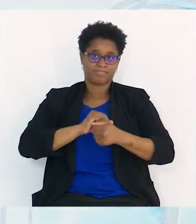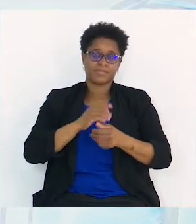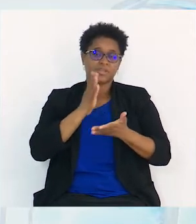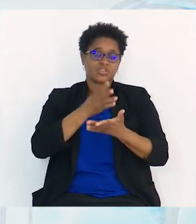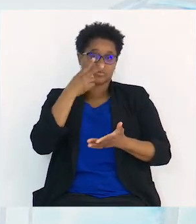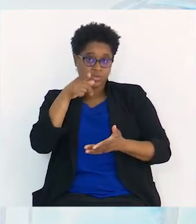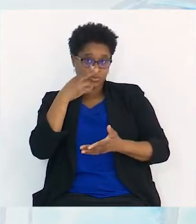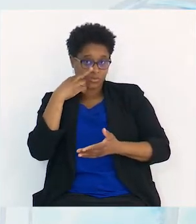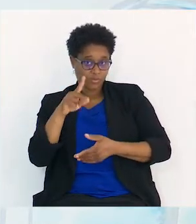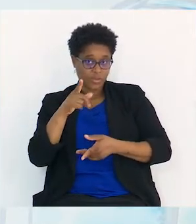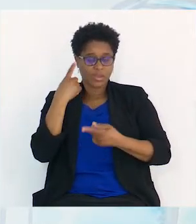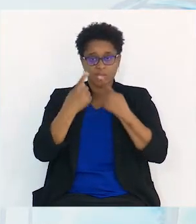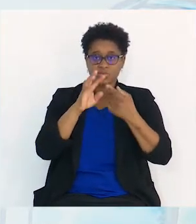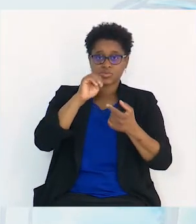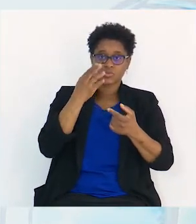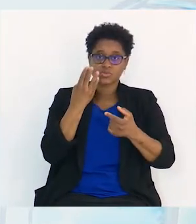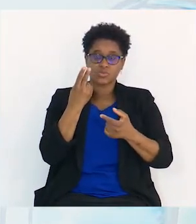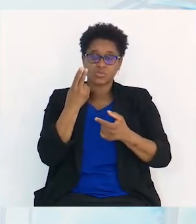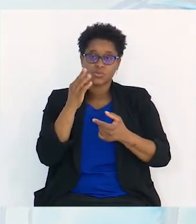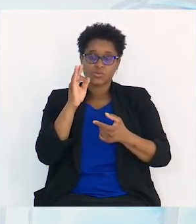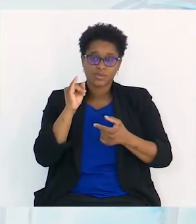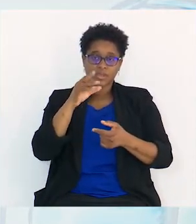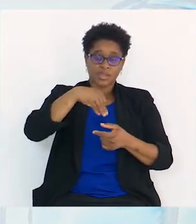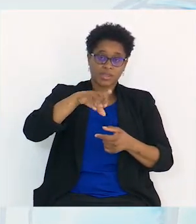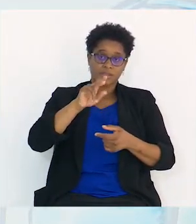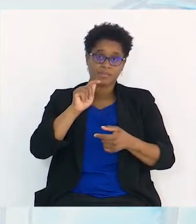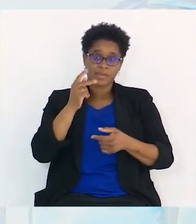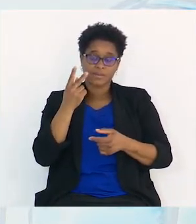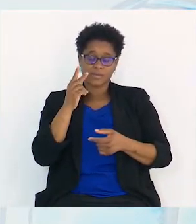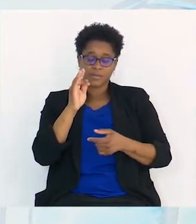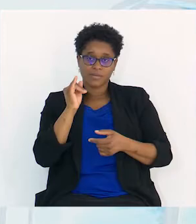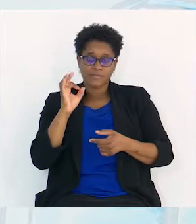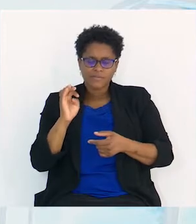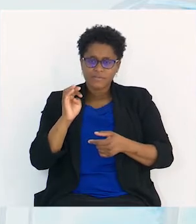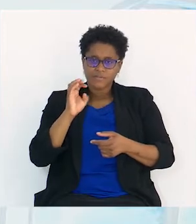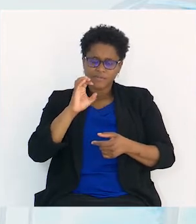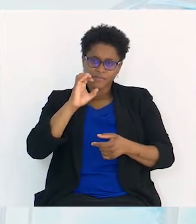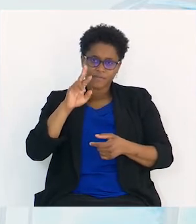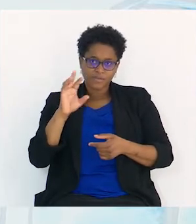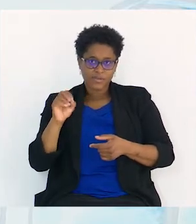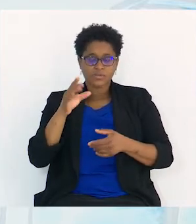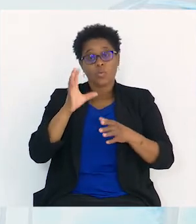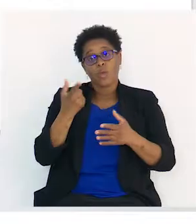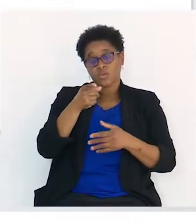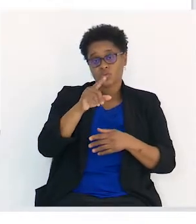veres alguns prefixos e alguns sufixos dos quais tu podes utilizar.